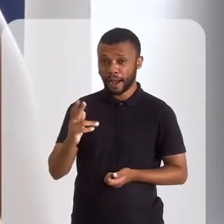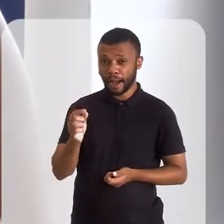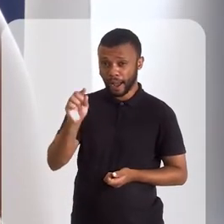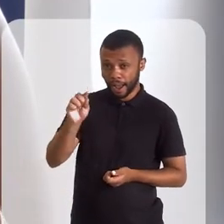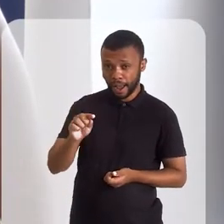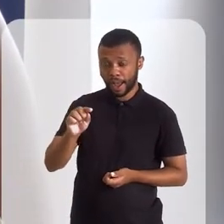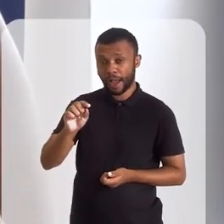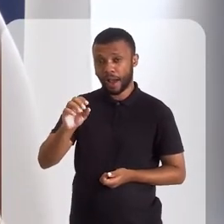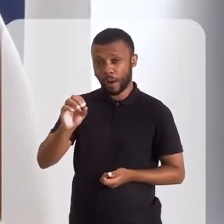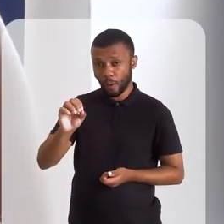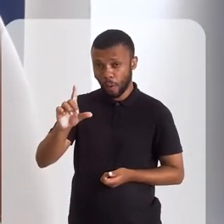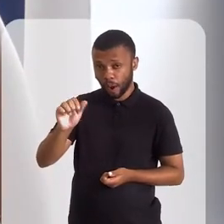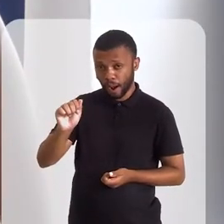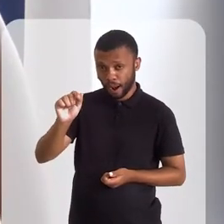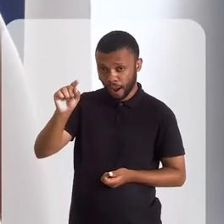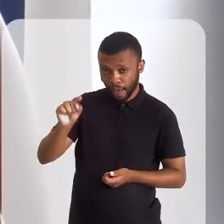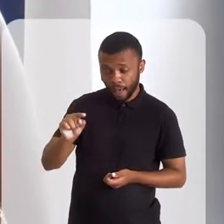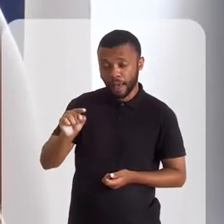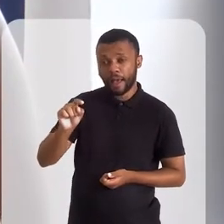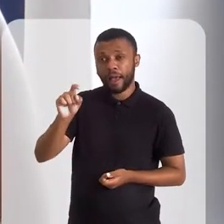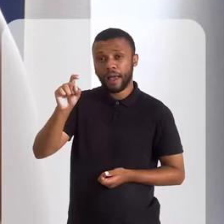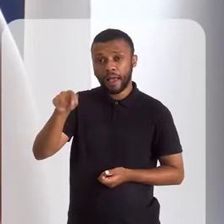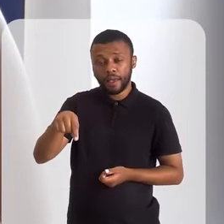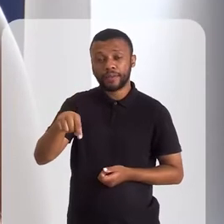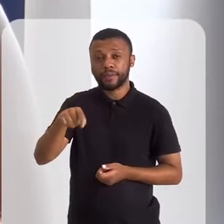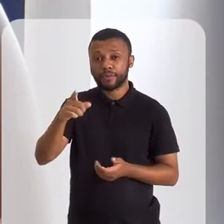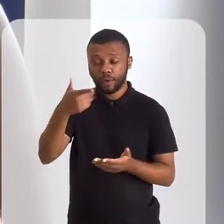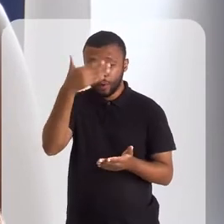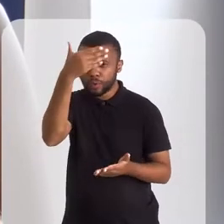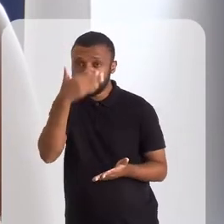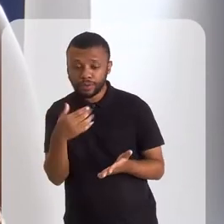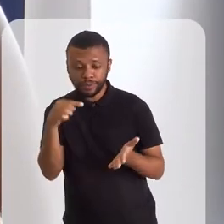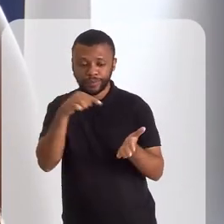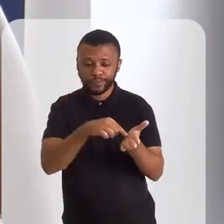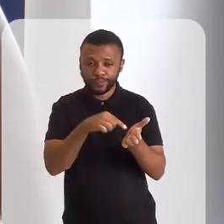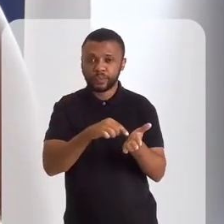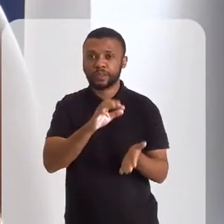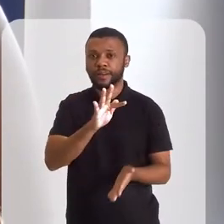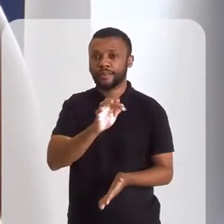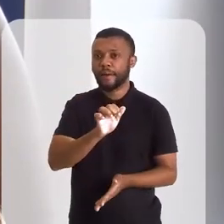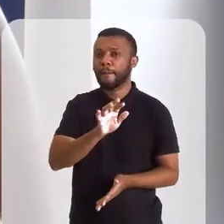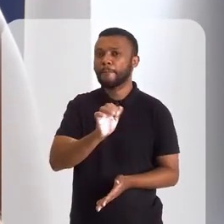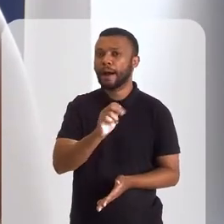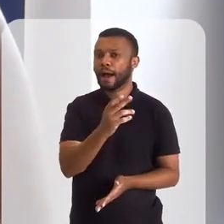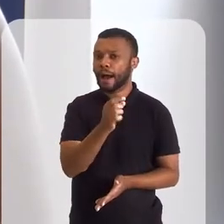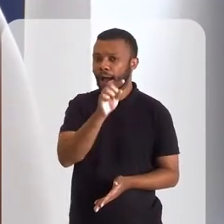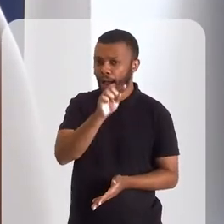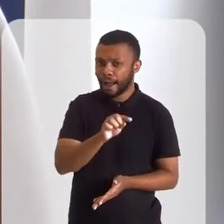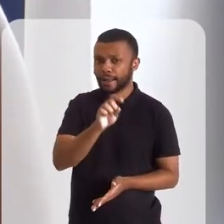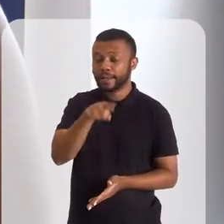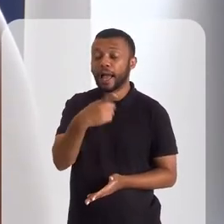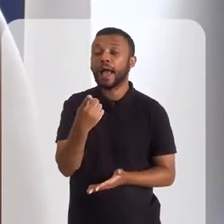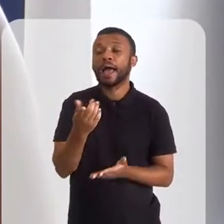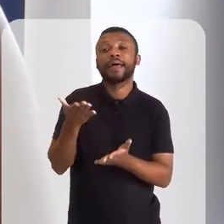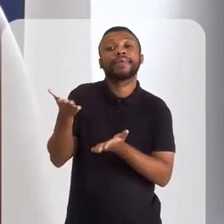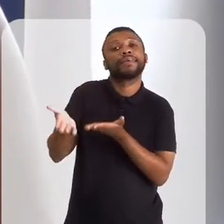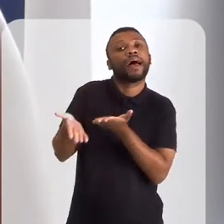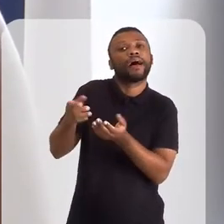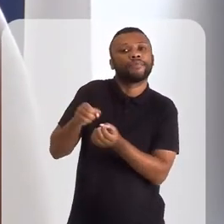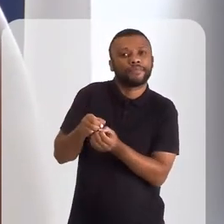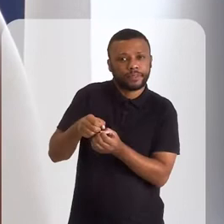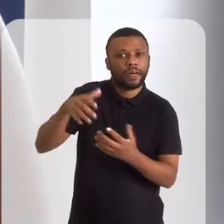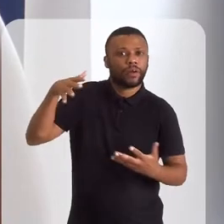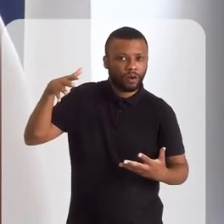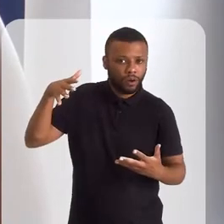Porque Bahá'u'lláh, ele deixou o testamento dele, trazendo todas as guias para o filho dele, Abdu'l-Bahá. Abdu'l-Bahá